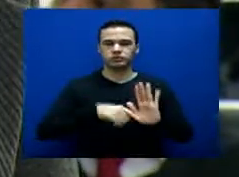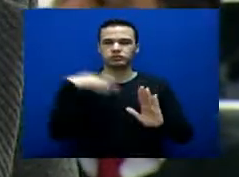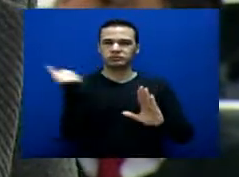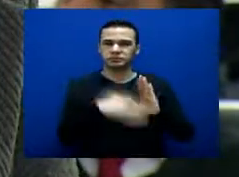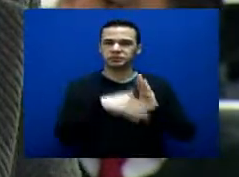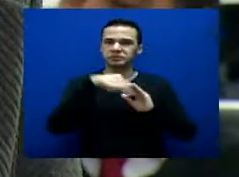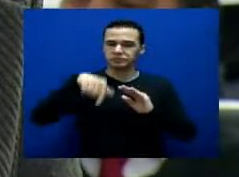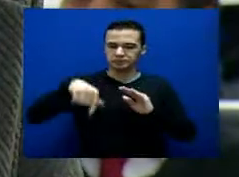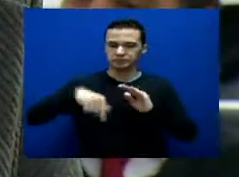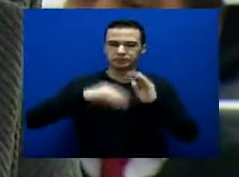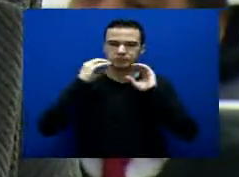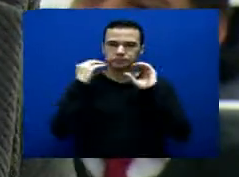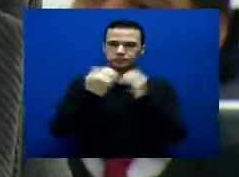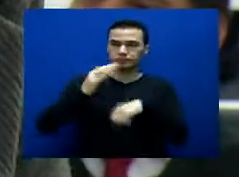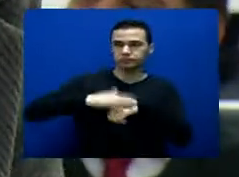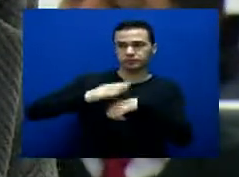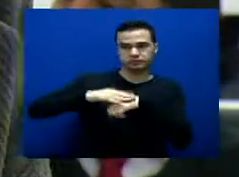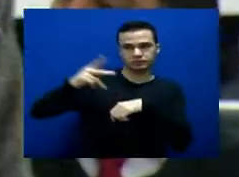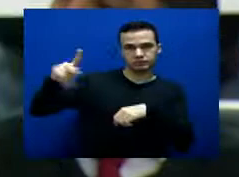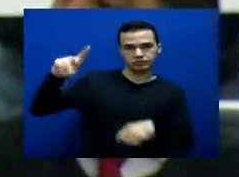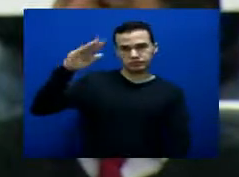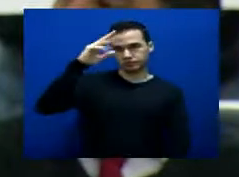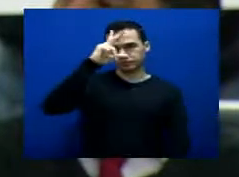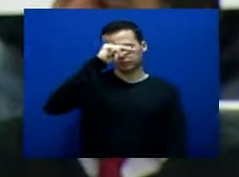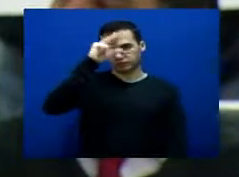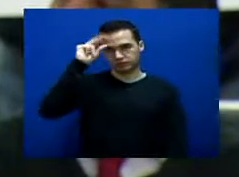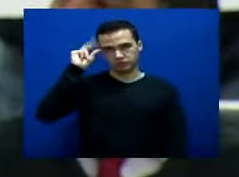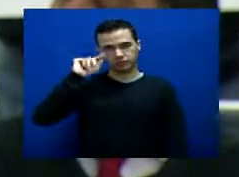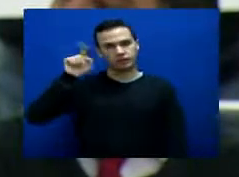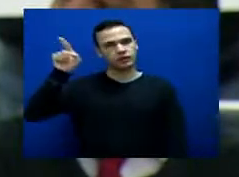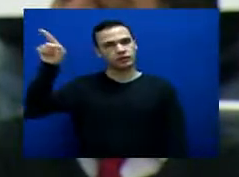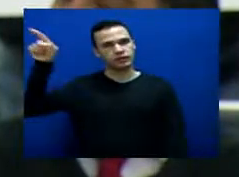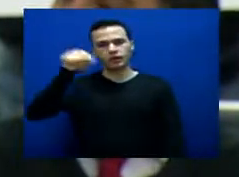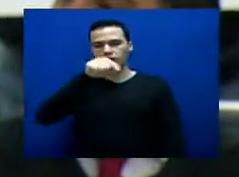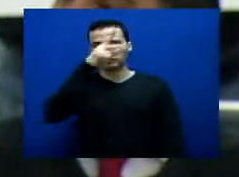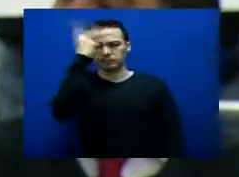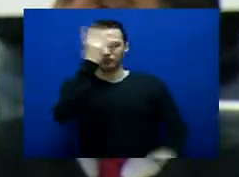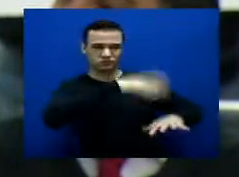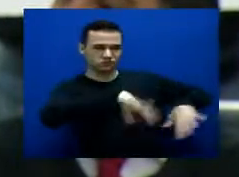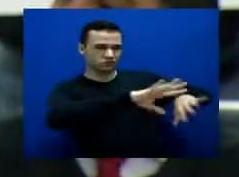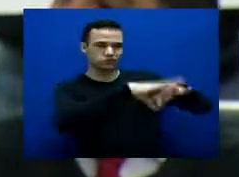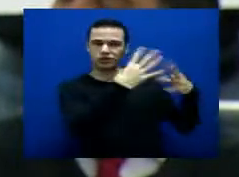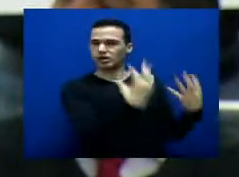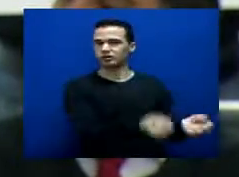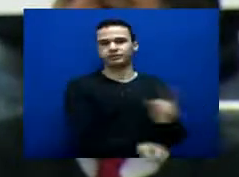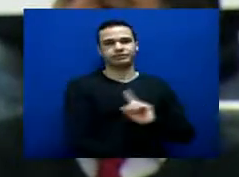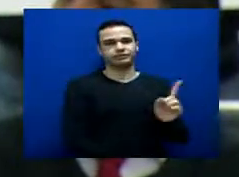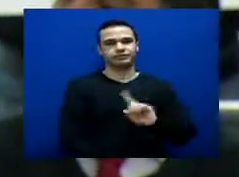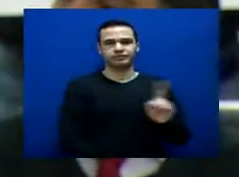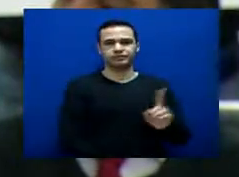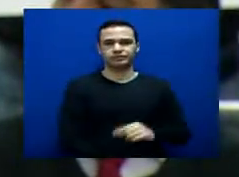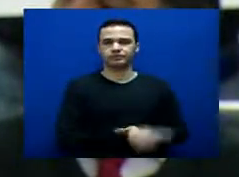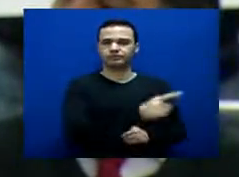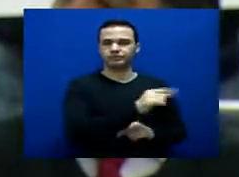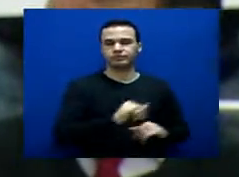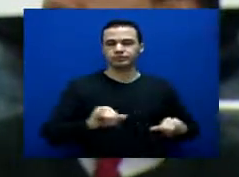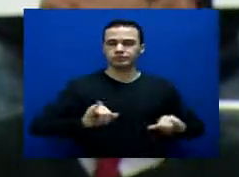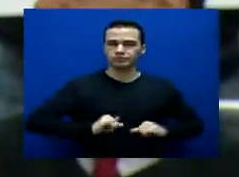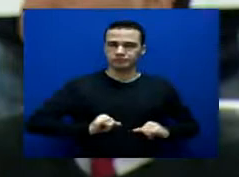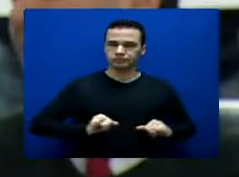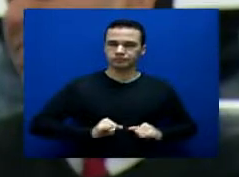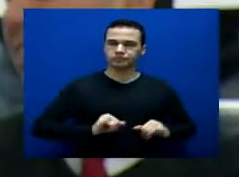encaminhado a essa Casa de Leis pelo prefeito José Crespo, ele não é aceito pela população, é um insulto à